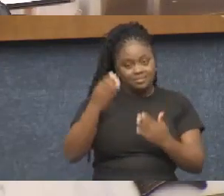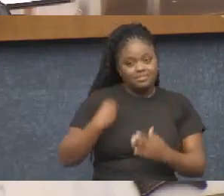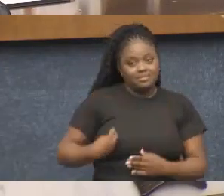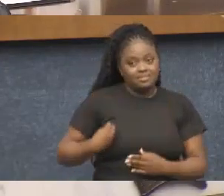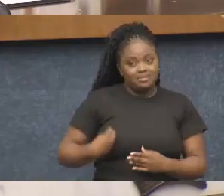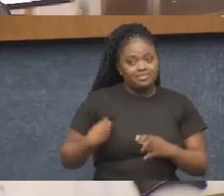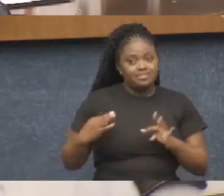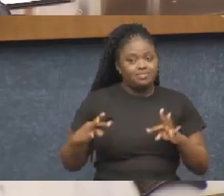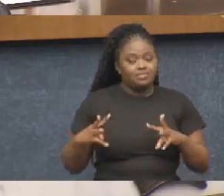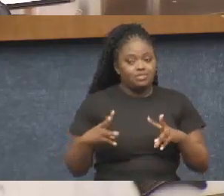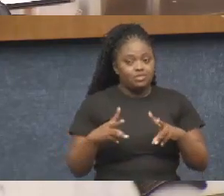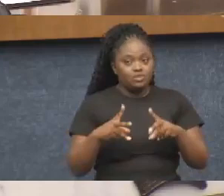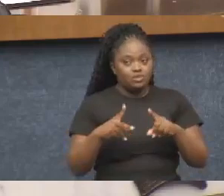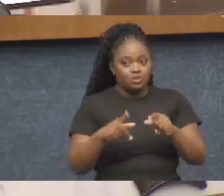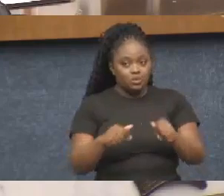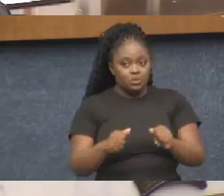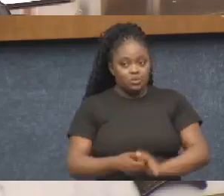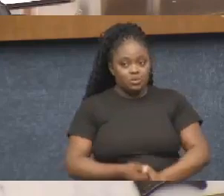presença de todos.